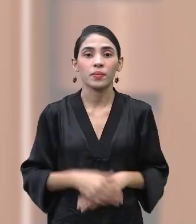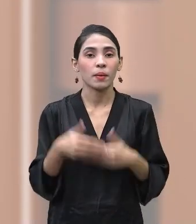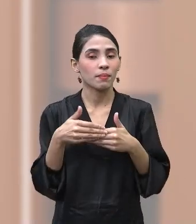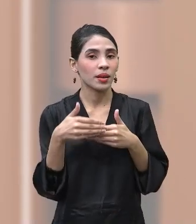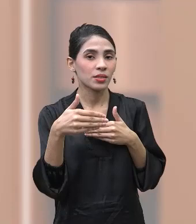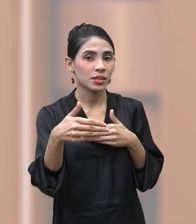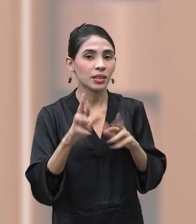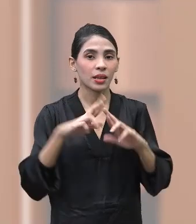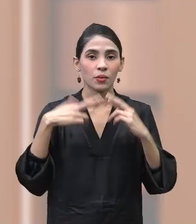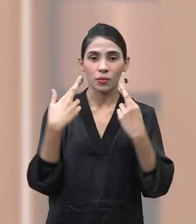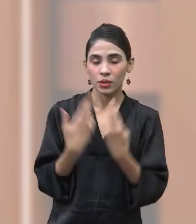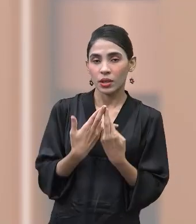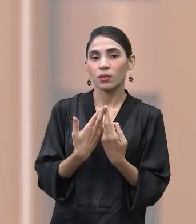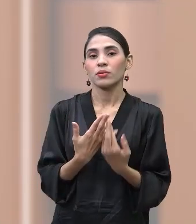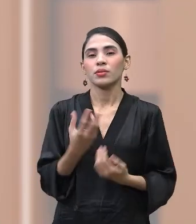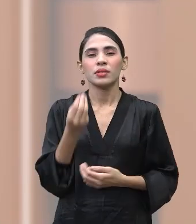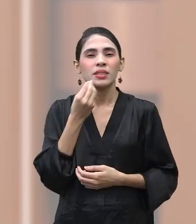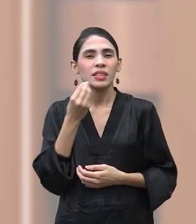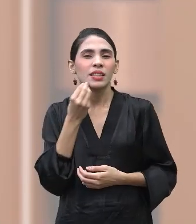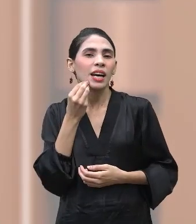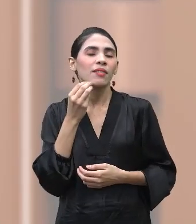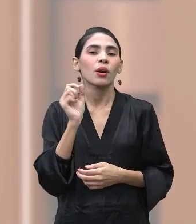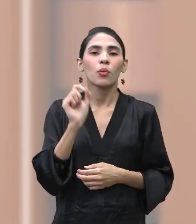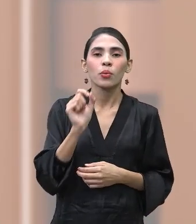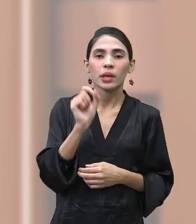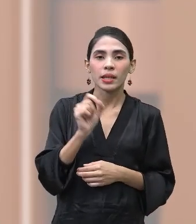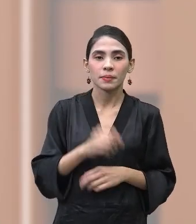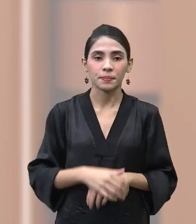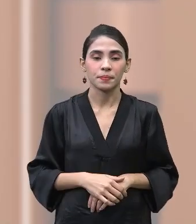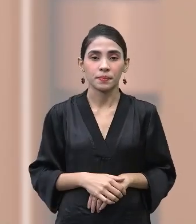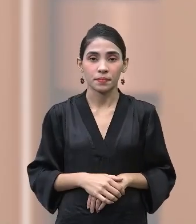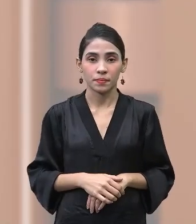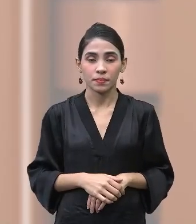dessa conferência, buscava-se chegar, né,